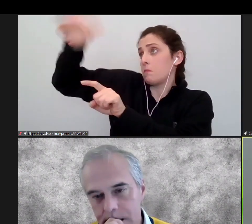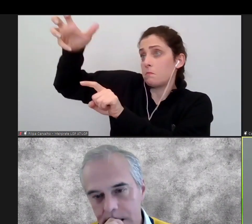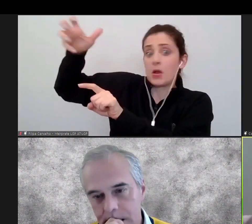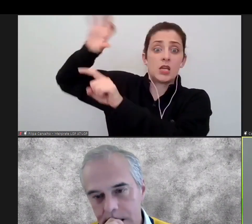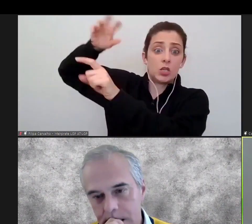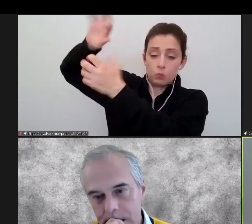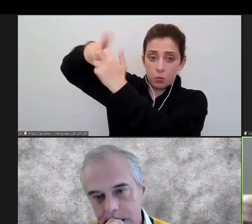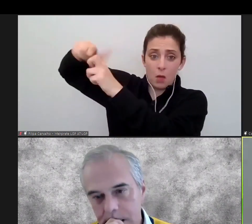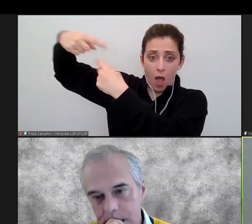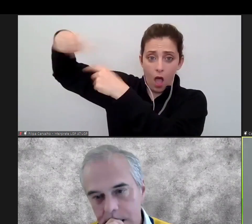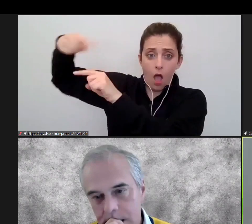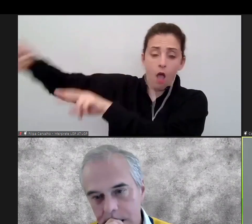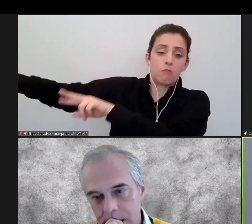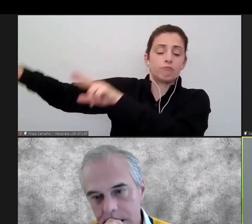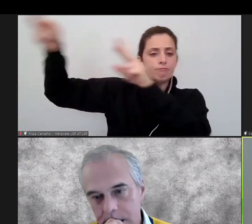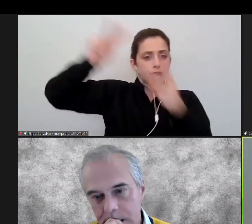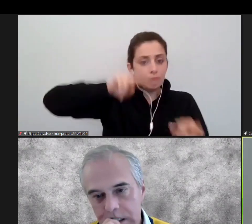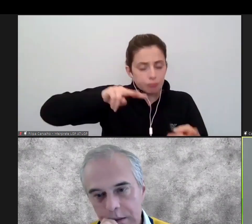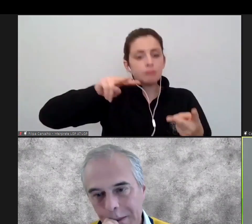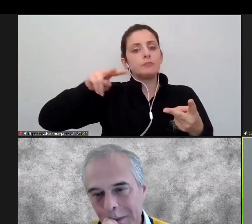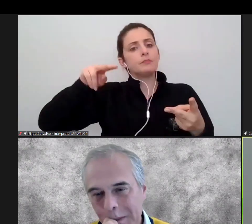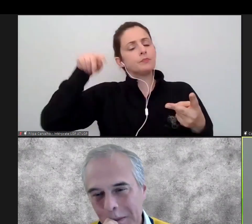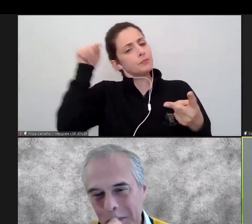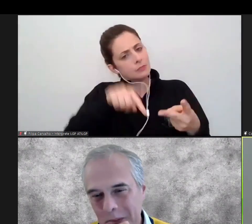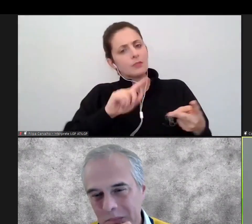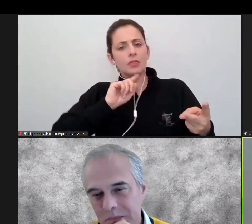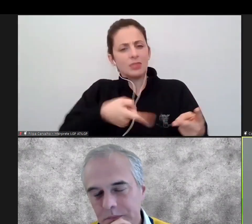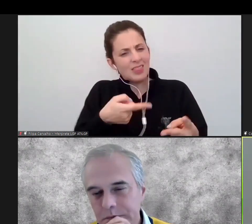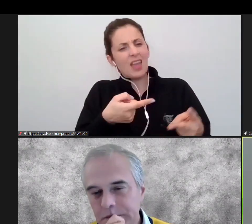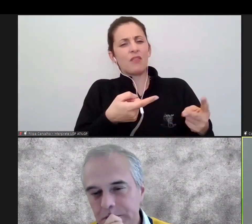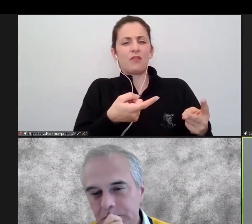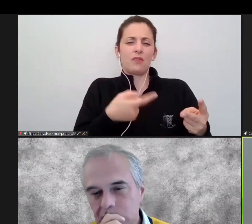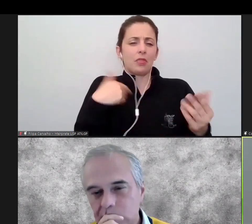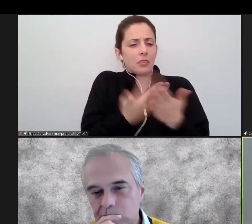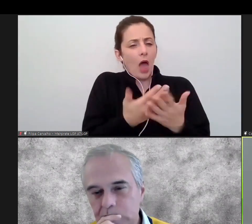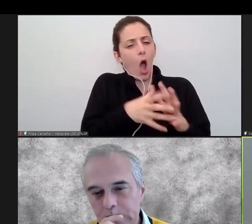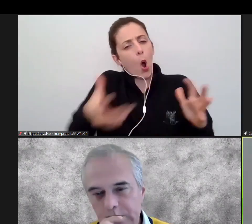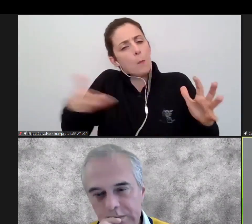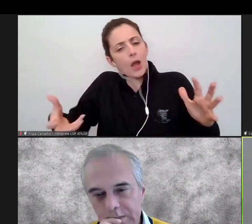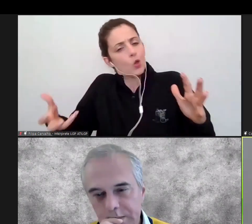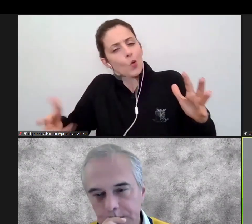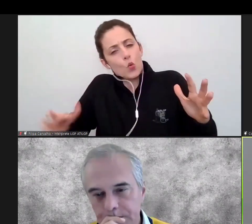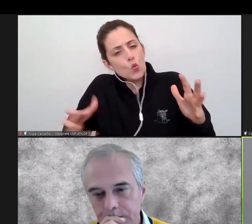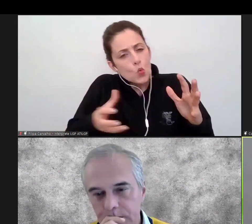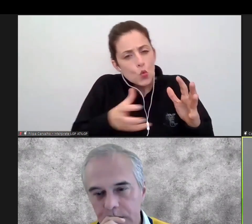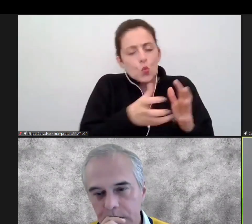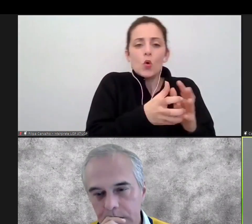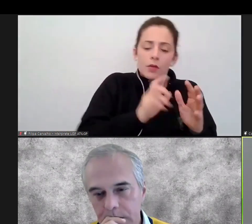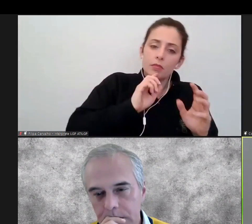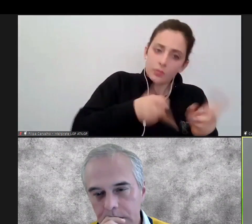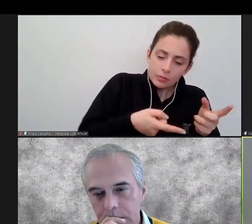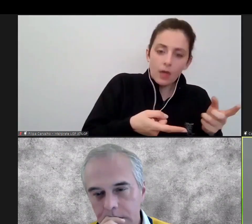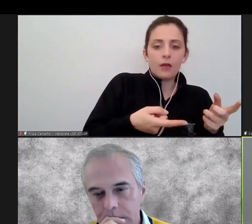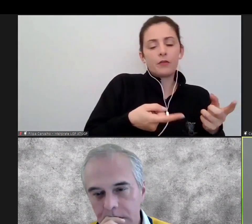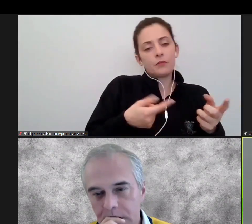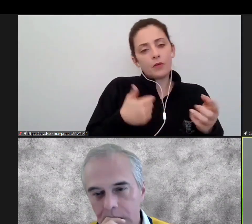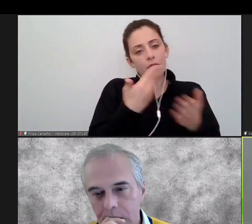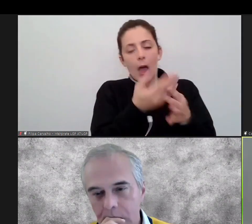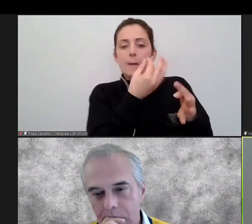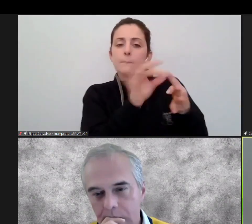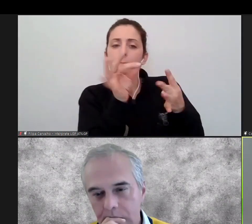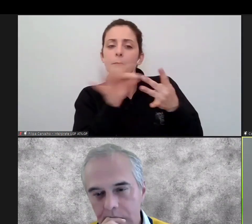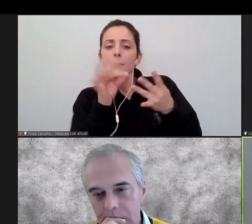insegurança, não é? E, portanto, é importante que saibamos receber melhor estas pessoas no nosso país, e para isso essas medidas a